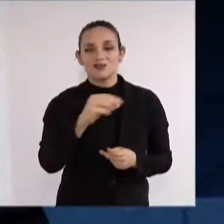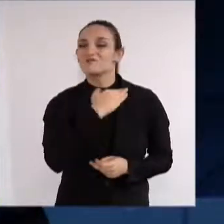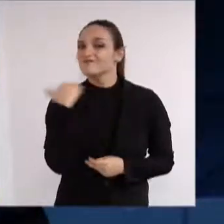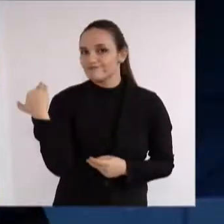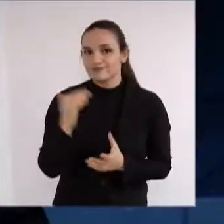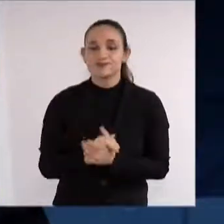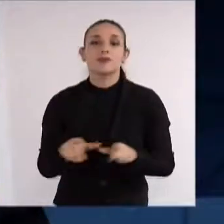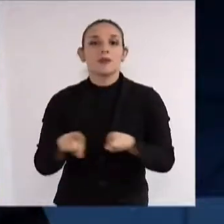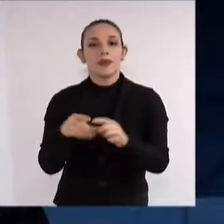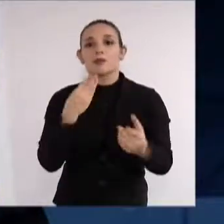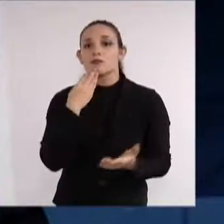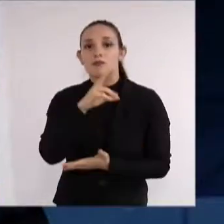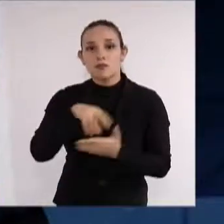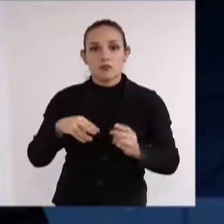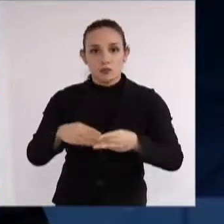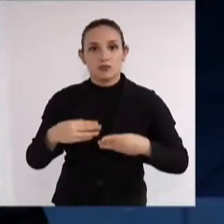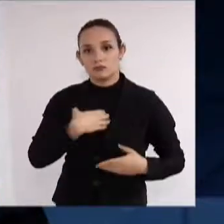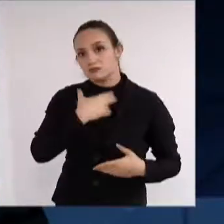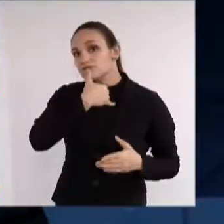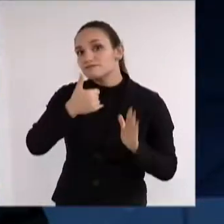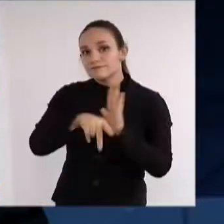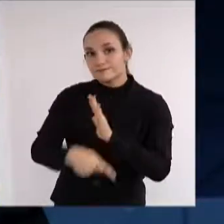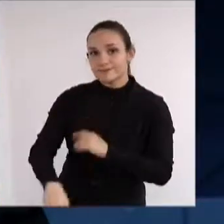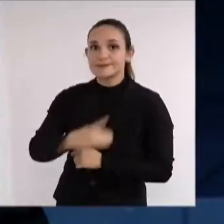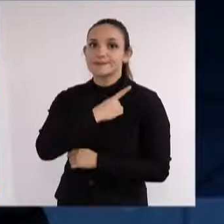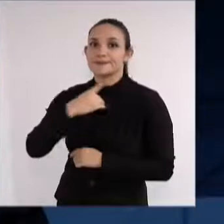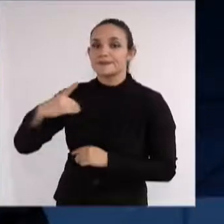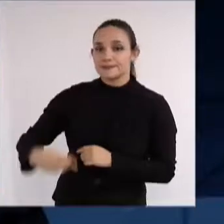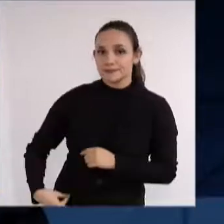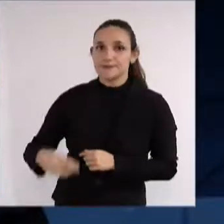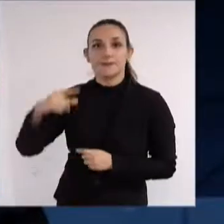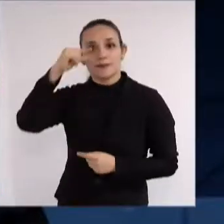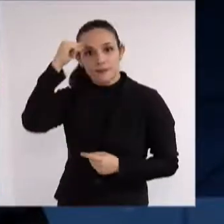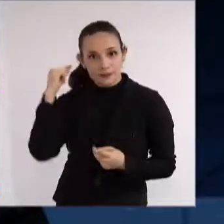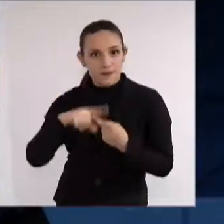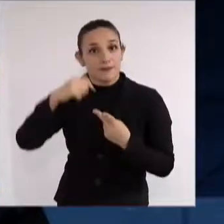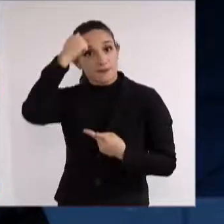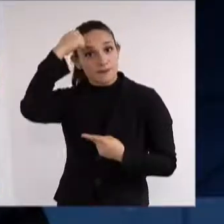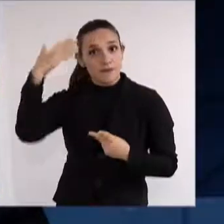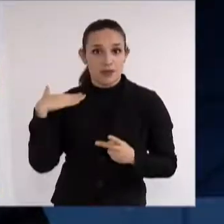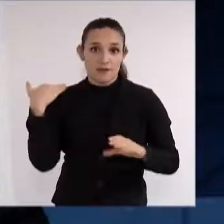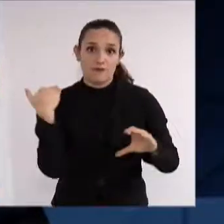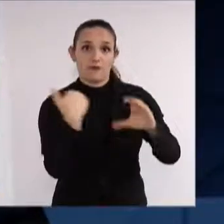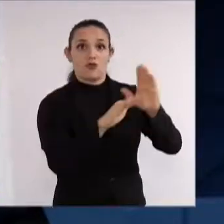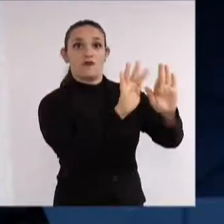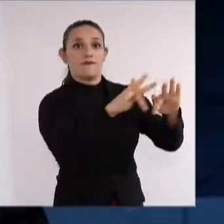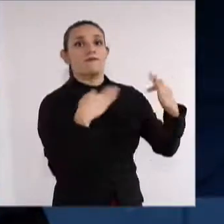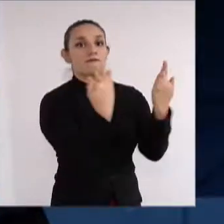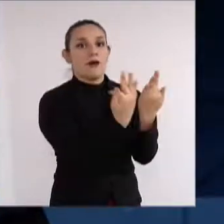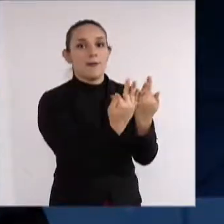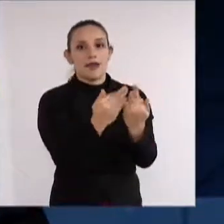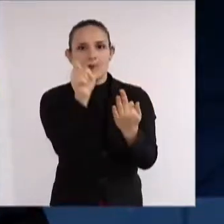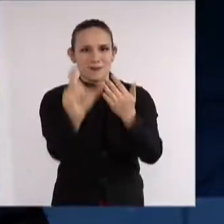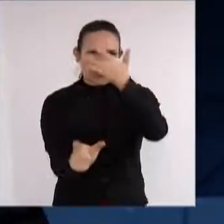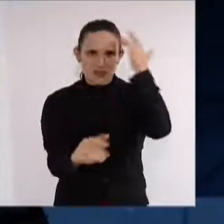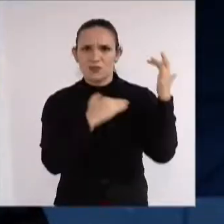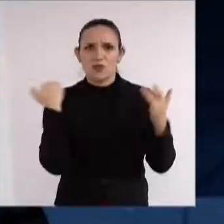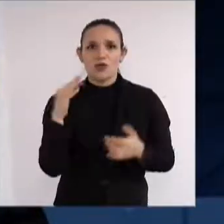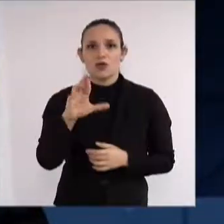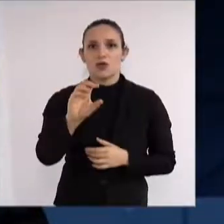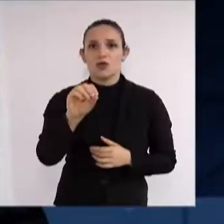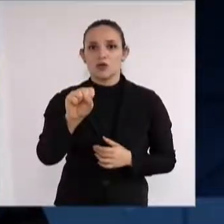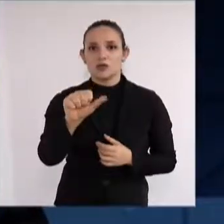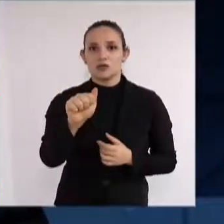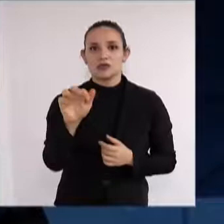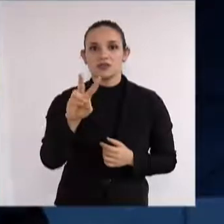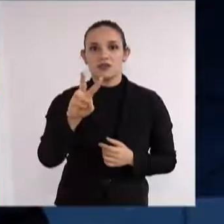Jesus. Requerimentos de moção de pesar, de autoria dos deputados Herculano Borges e Antonieta Mourinho, endereçados aos familiares de Rosa Virgínia